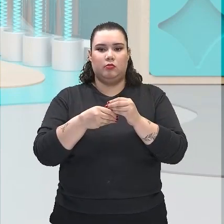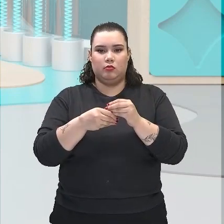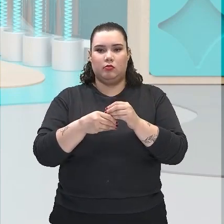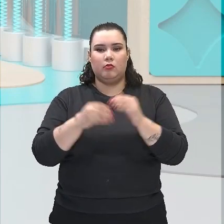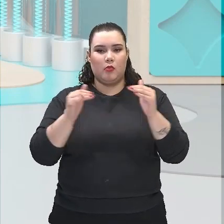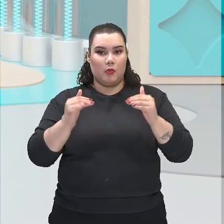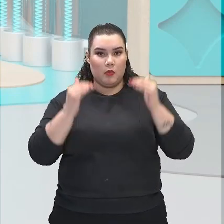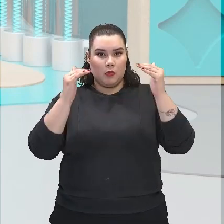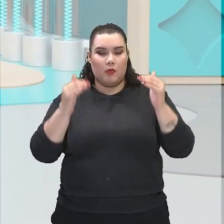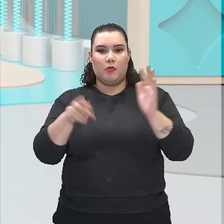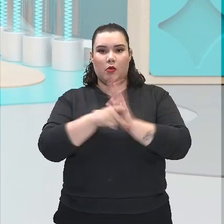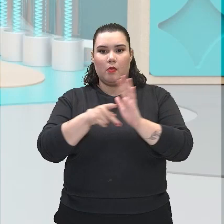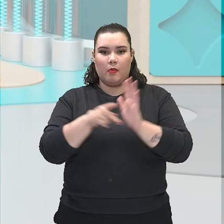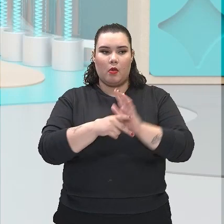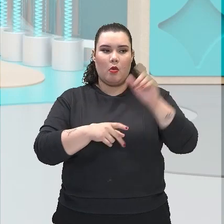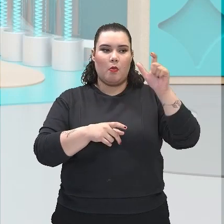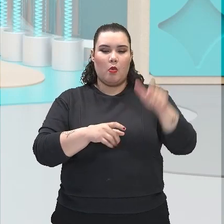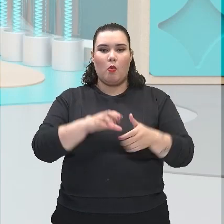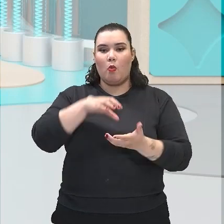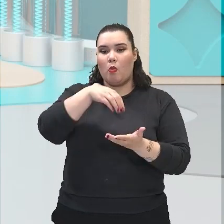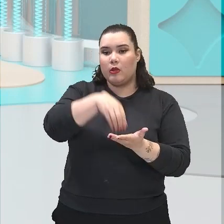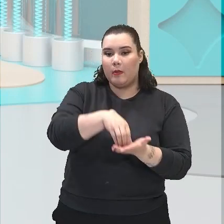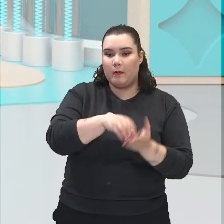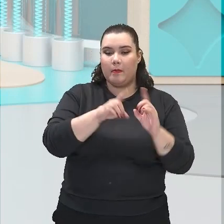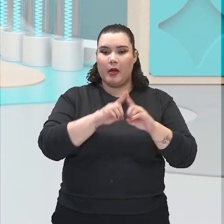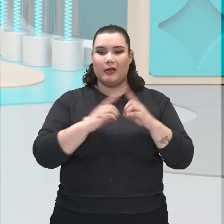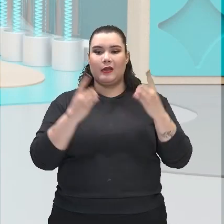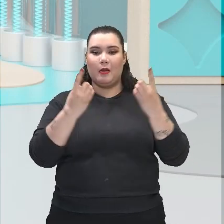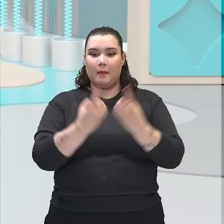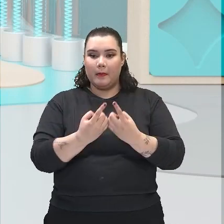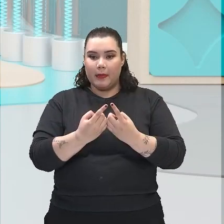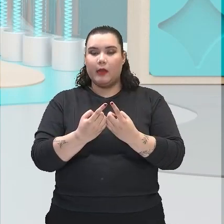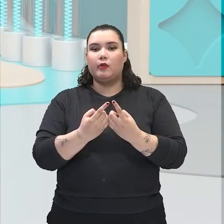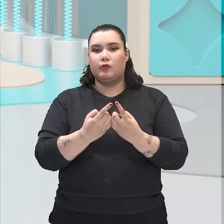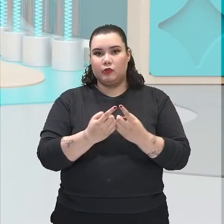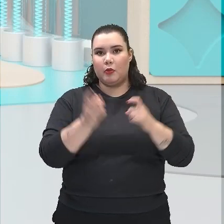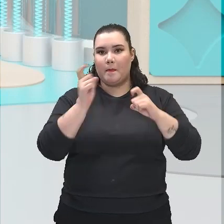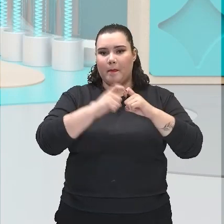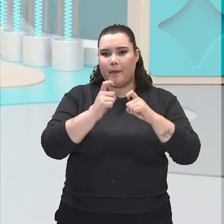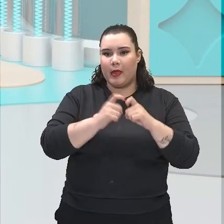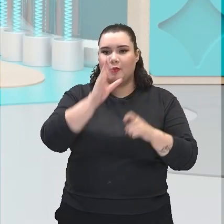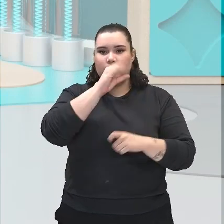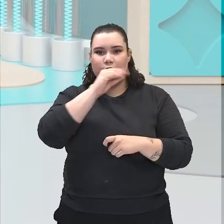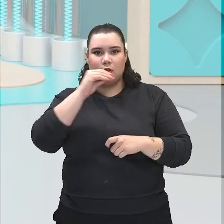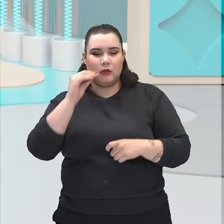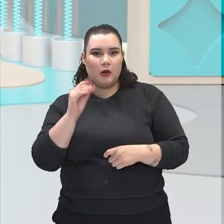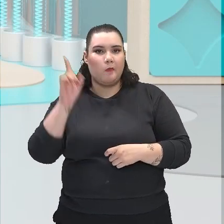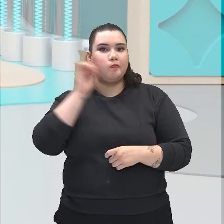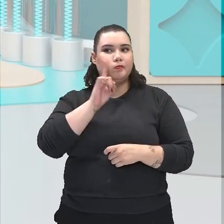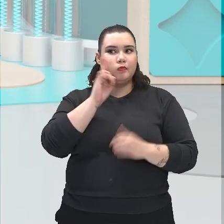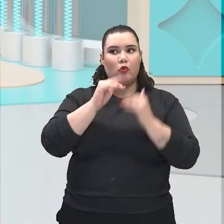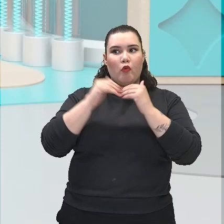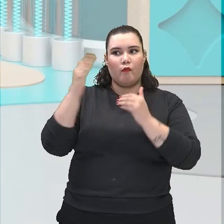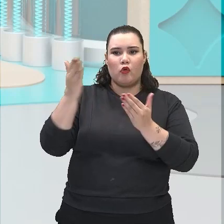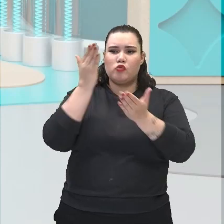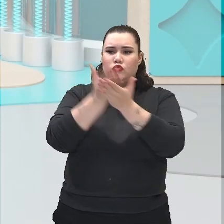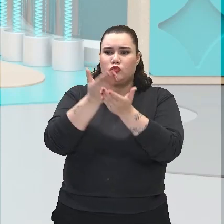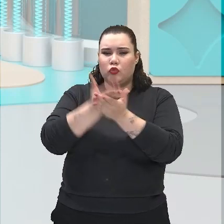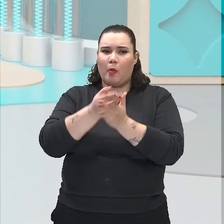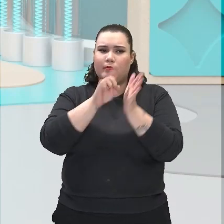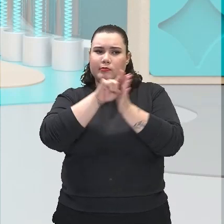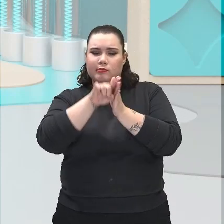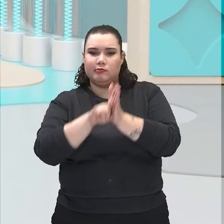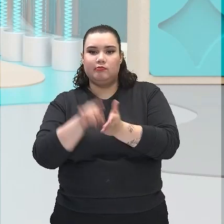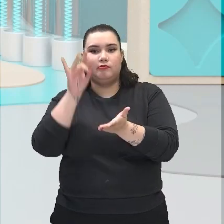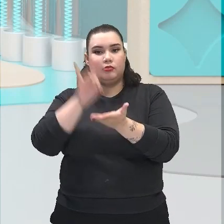autoridade. Ela utiliza a academia, ou seja, a Associação de Pediatria Americana, que fez um estudo e afirmou que existe essa